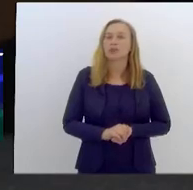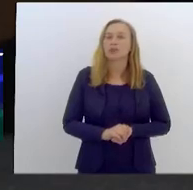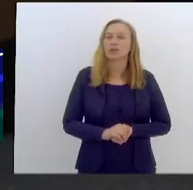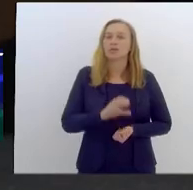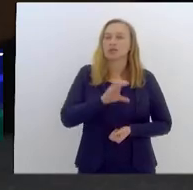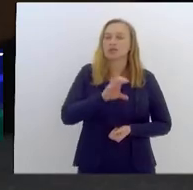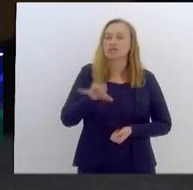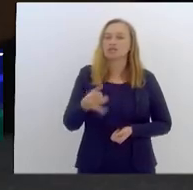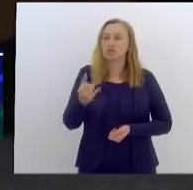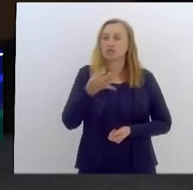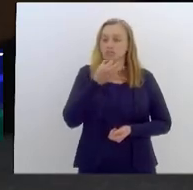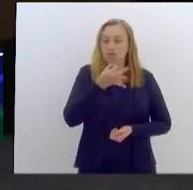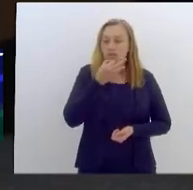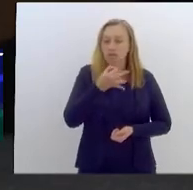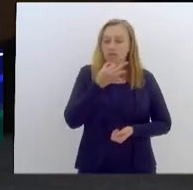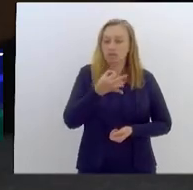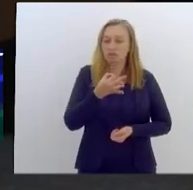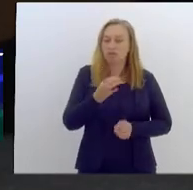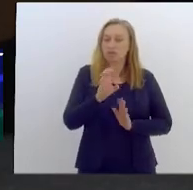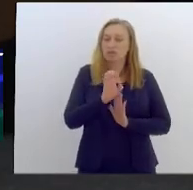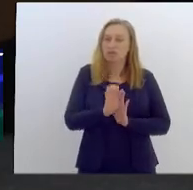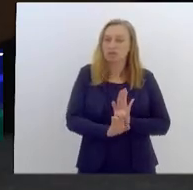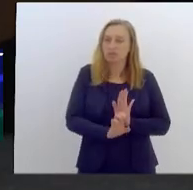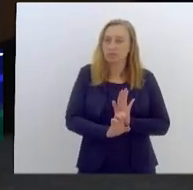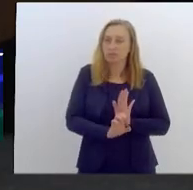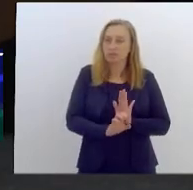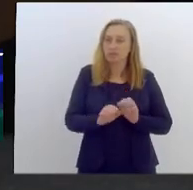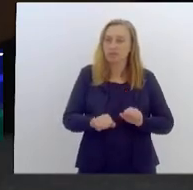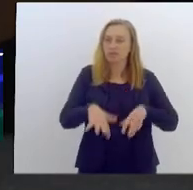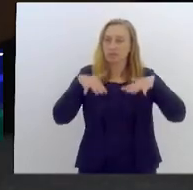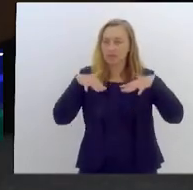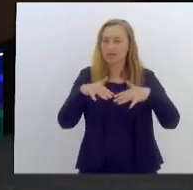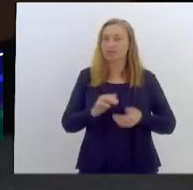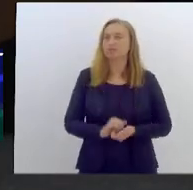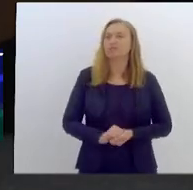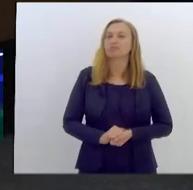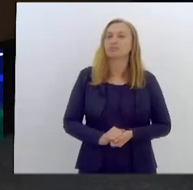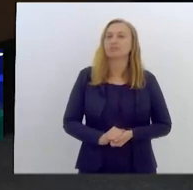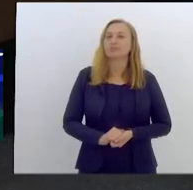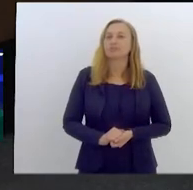CCJ é sobre as emendas de plenário.